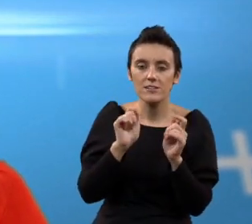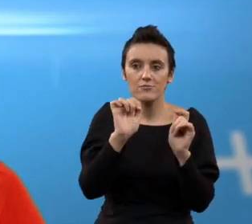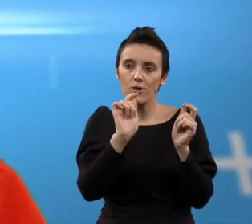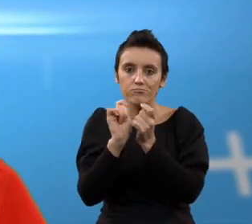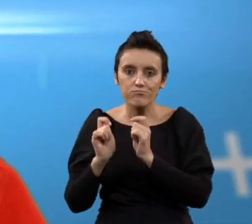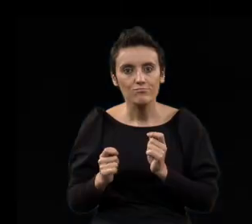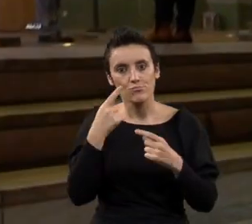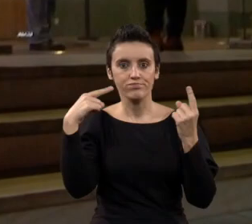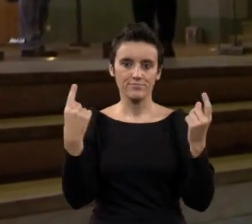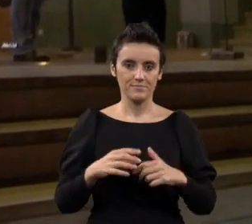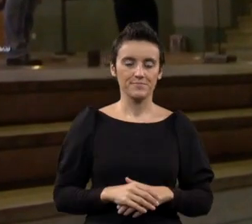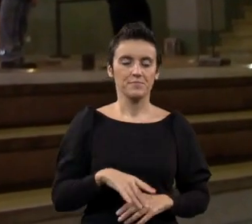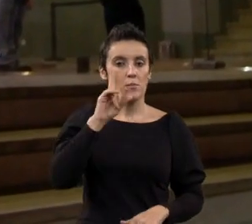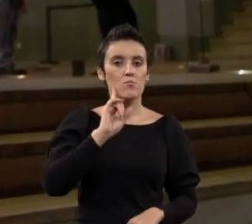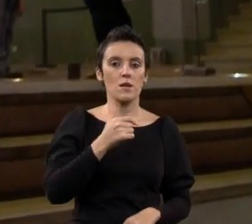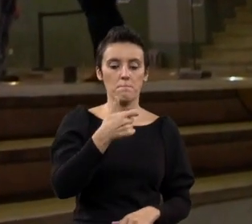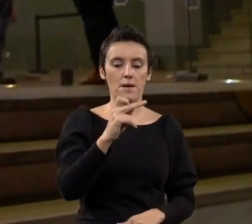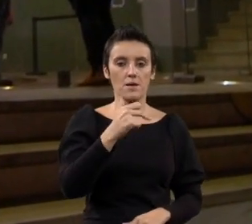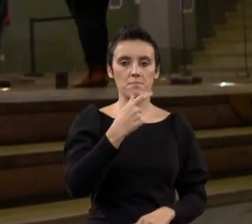Virgínia.